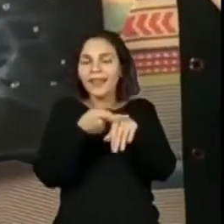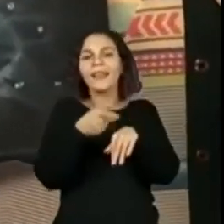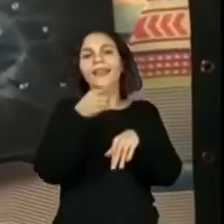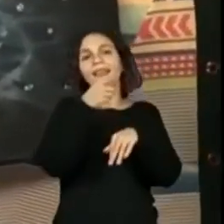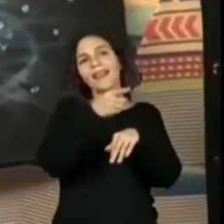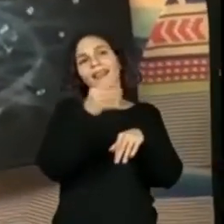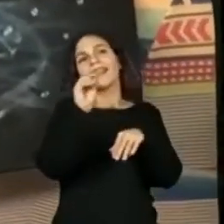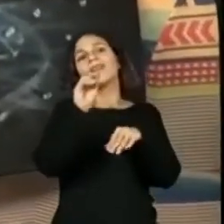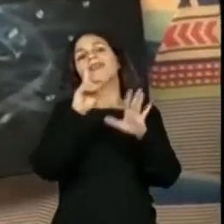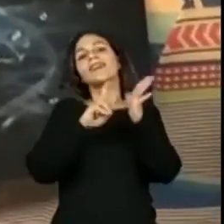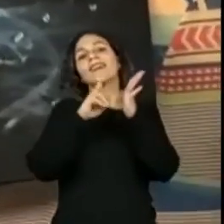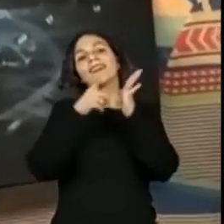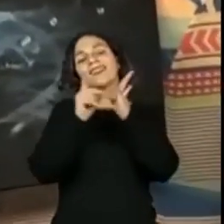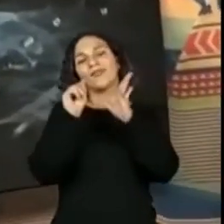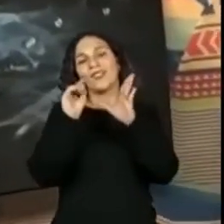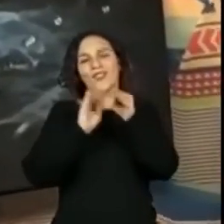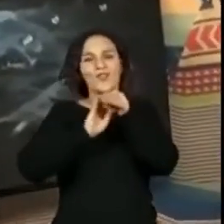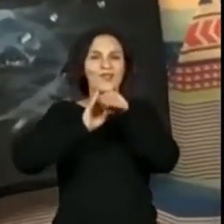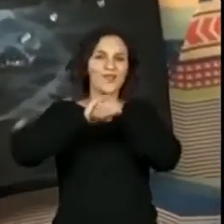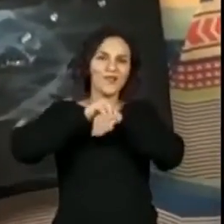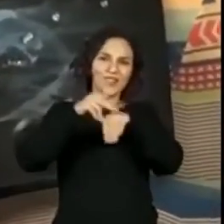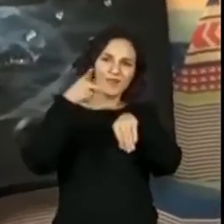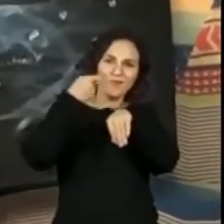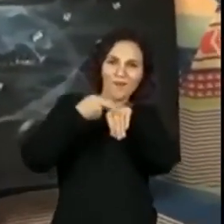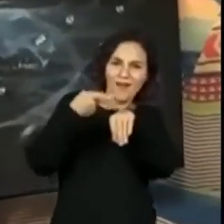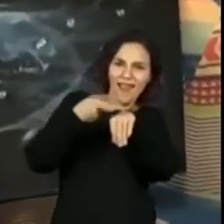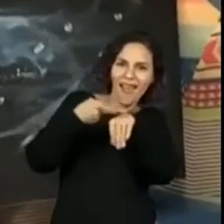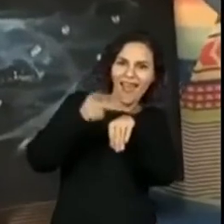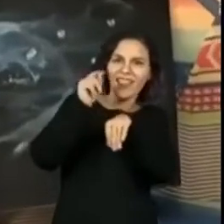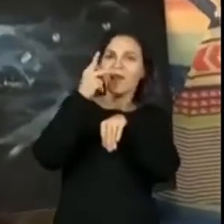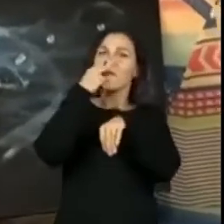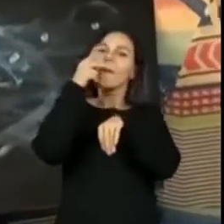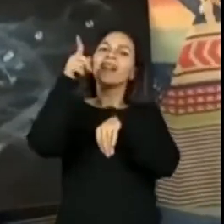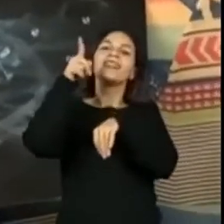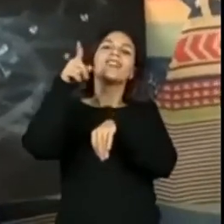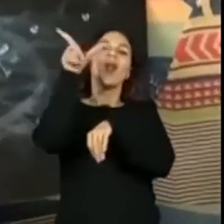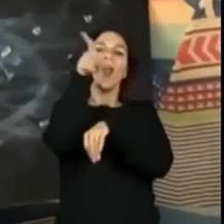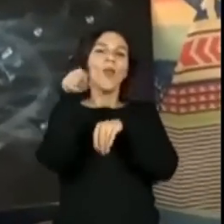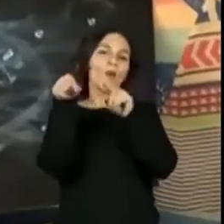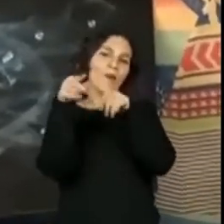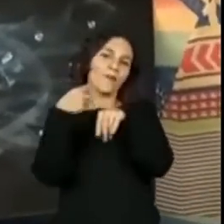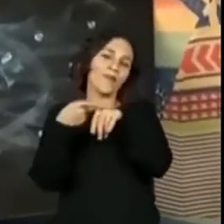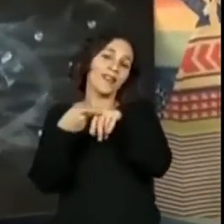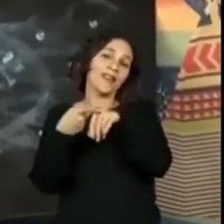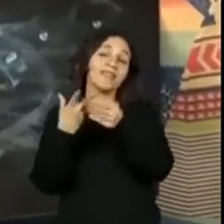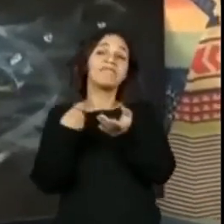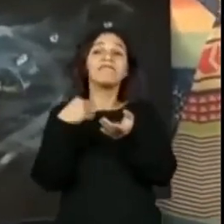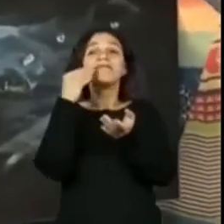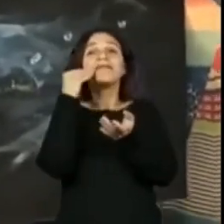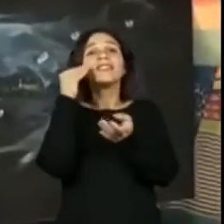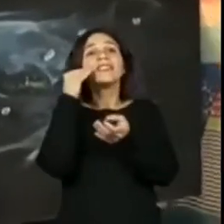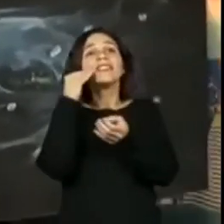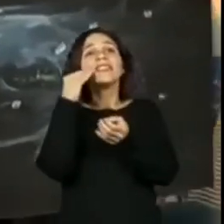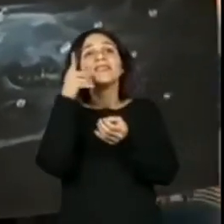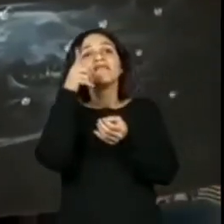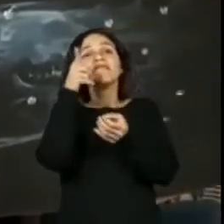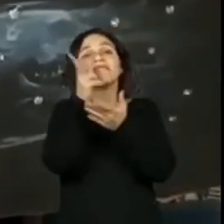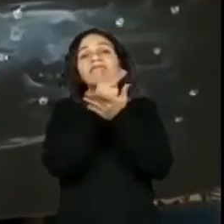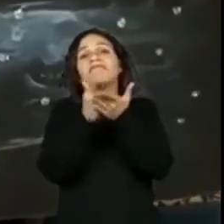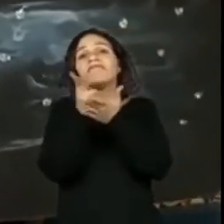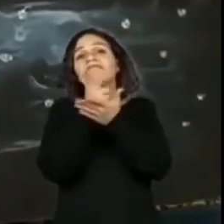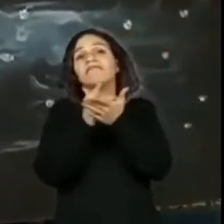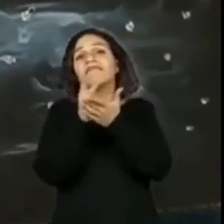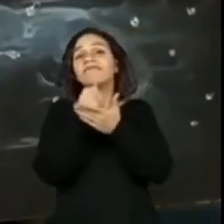para representar a noite prata, como se a lua fosse prateada, e tentei fazer uma ilustração, até